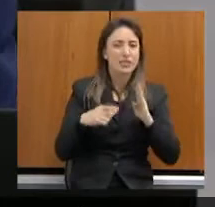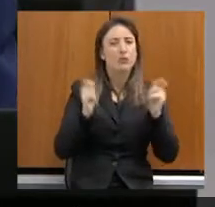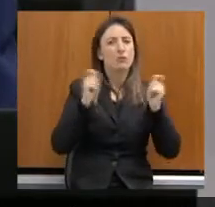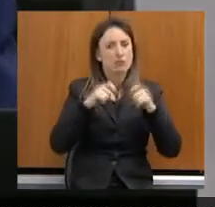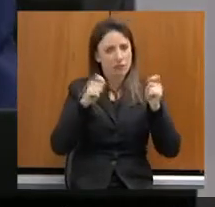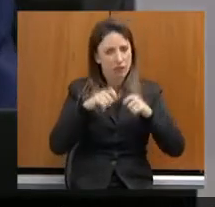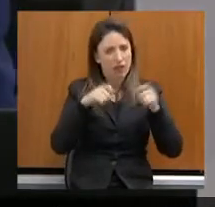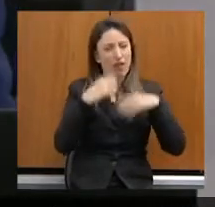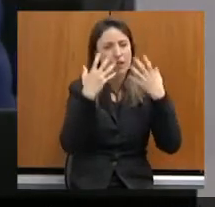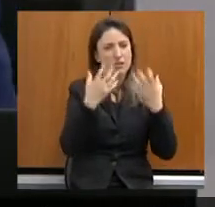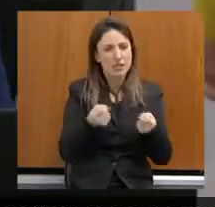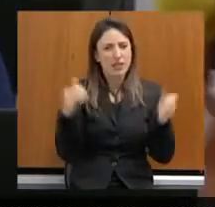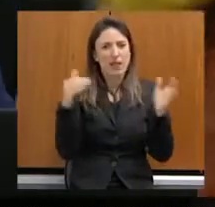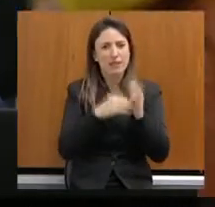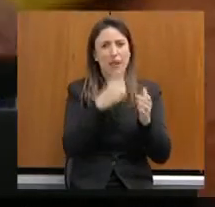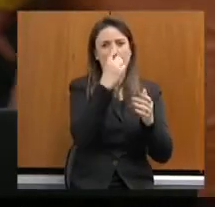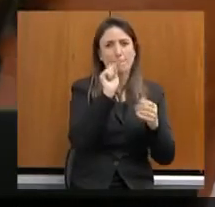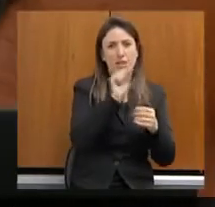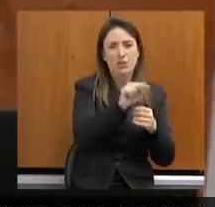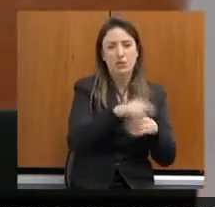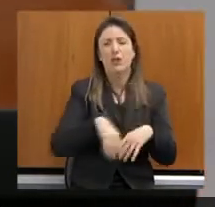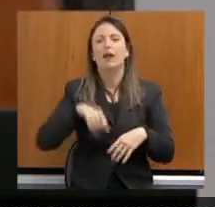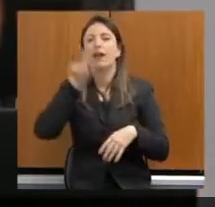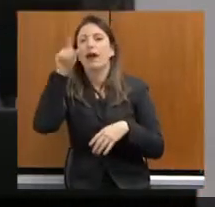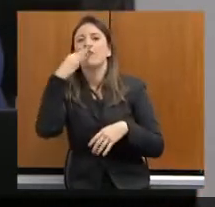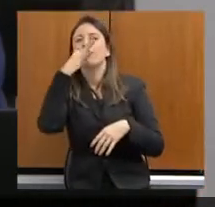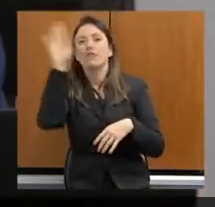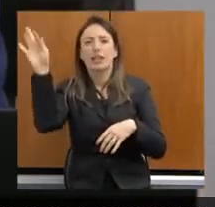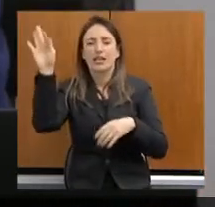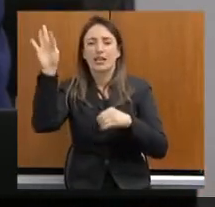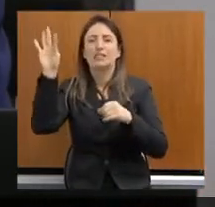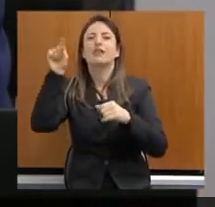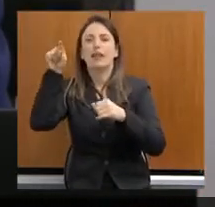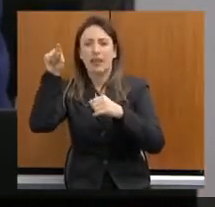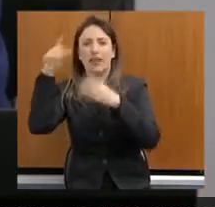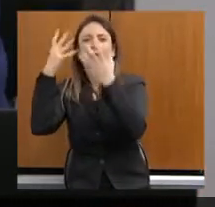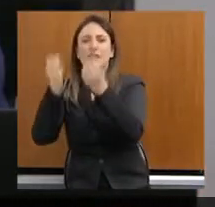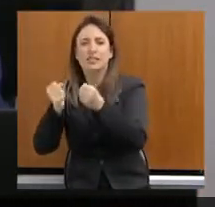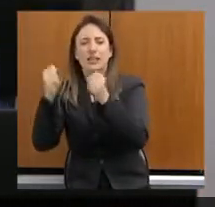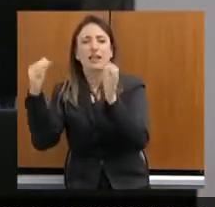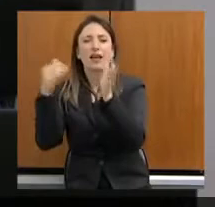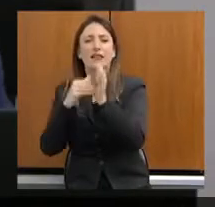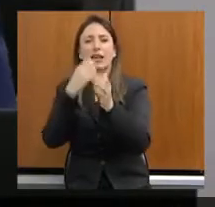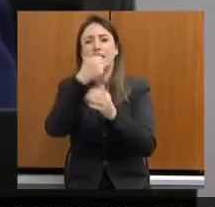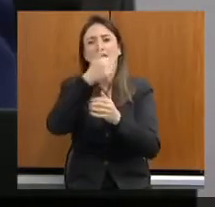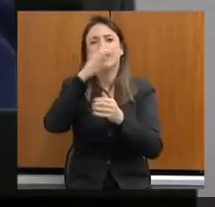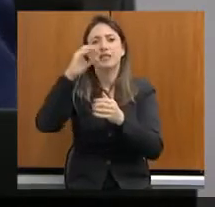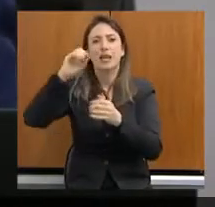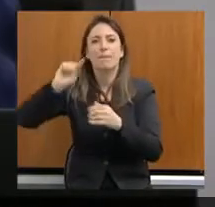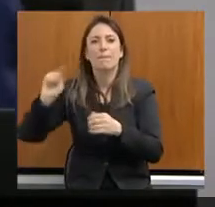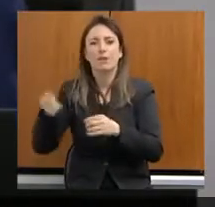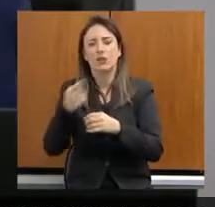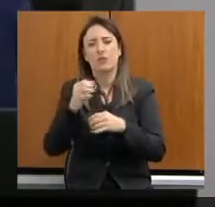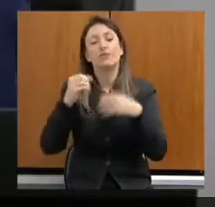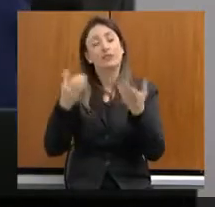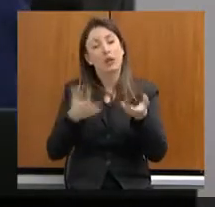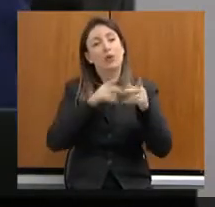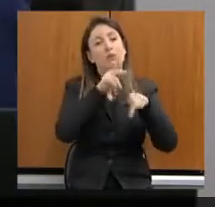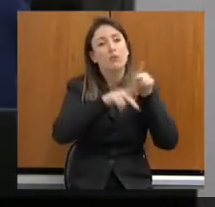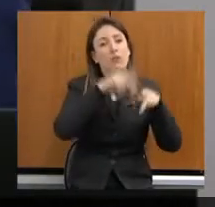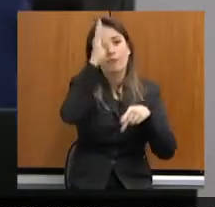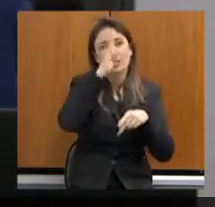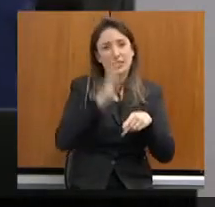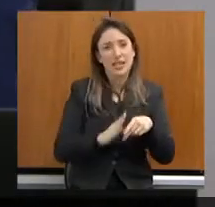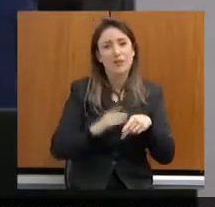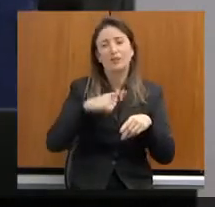mil na França tolera-se até 100.000 ou seja o brasileiro tem muito mais